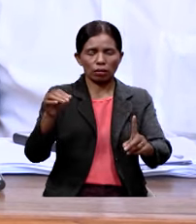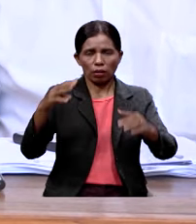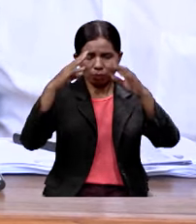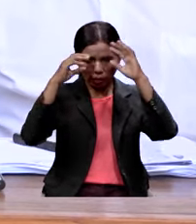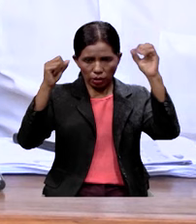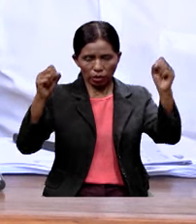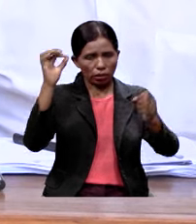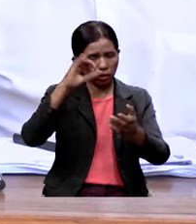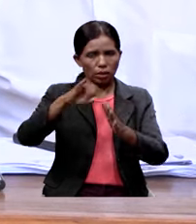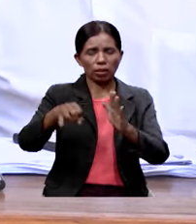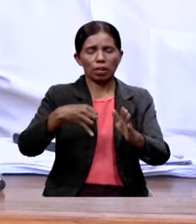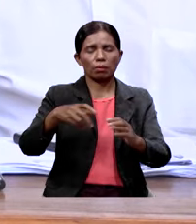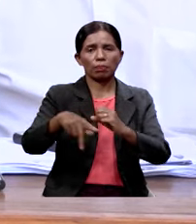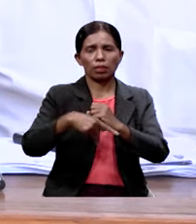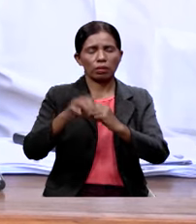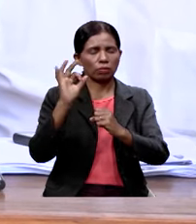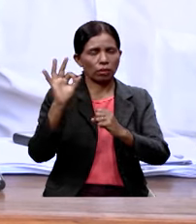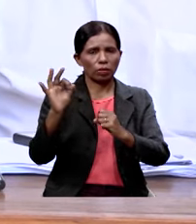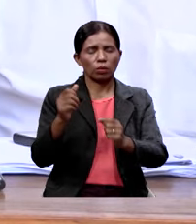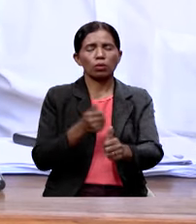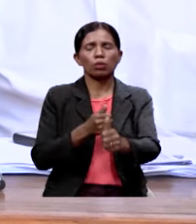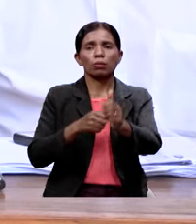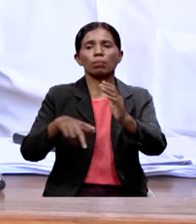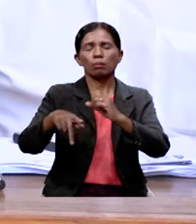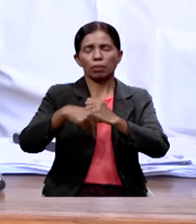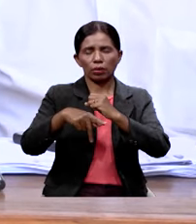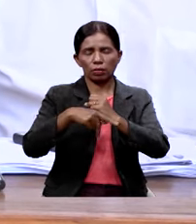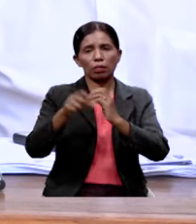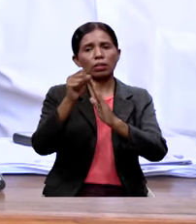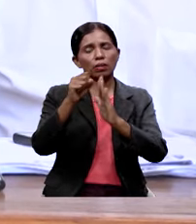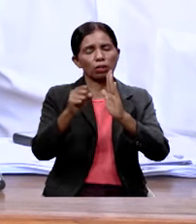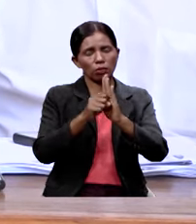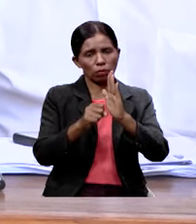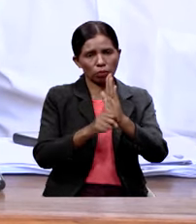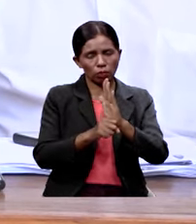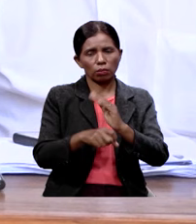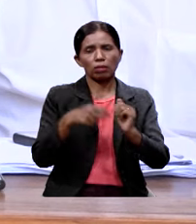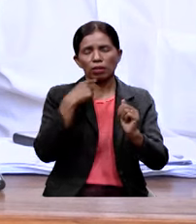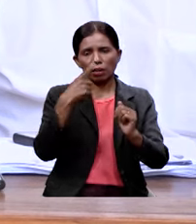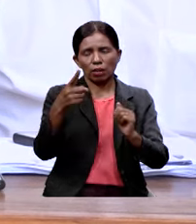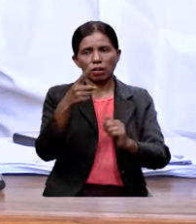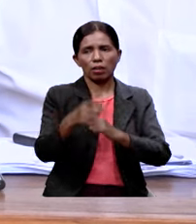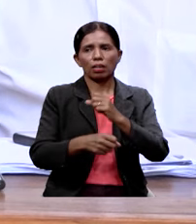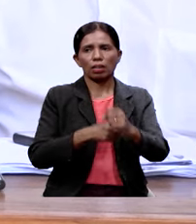secretário-geral Fretilin, tu ir partido no estatuto Haruka e a Tinan